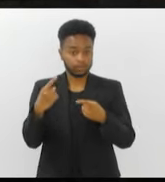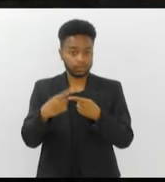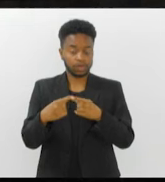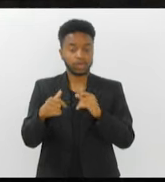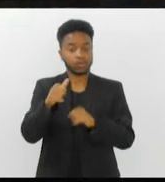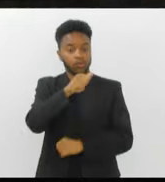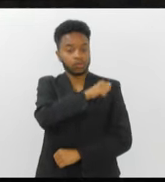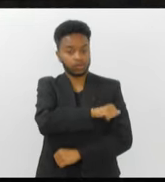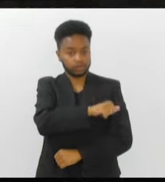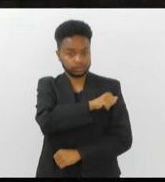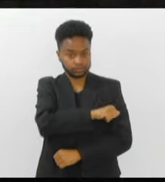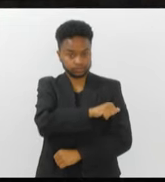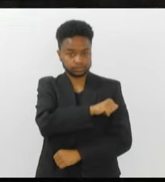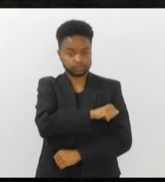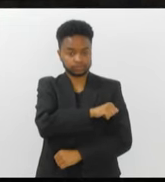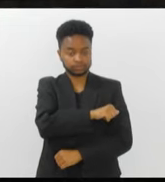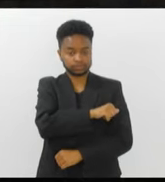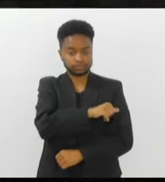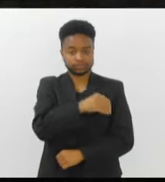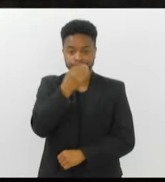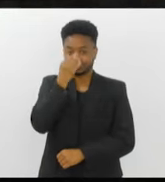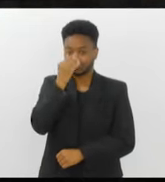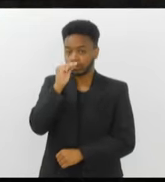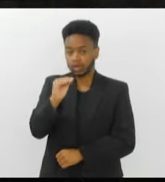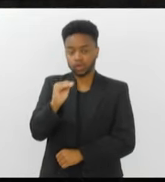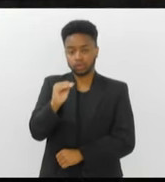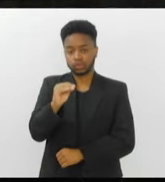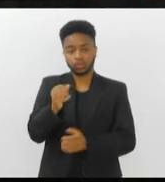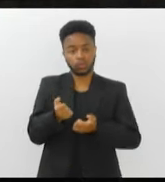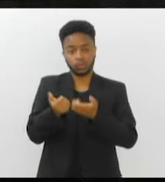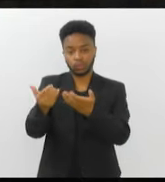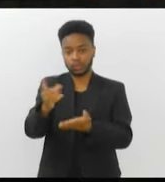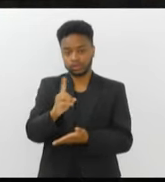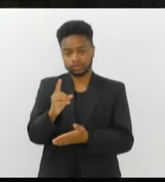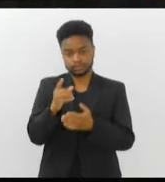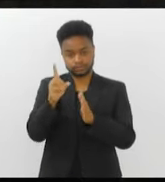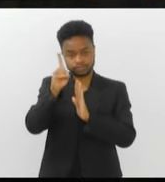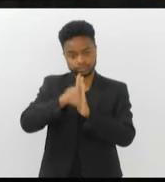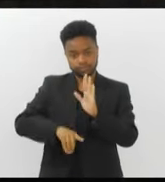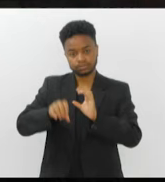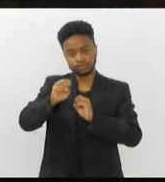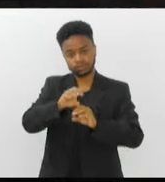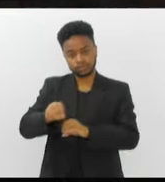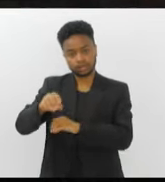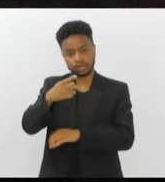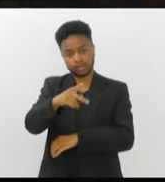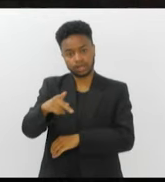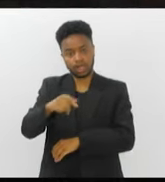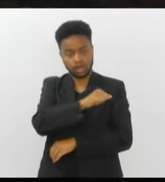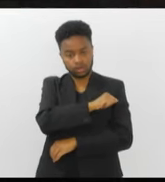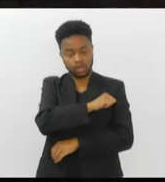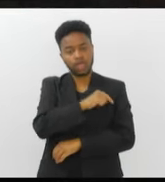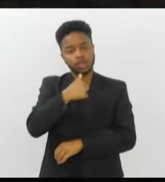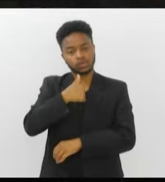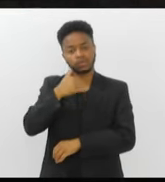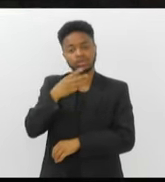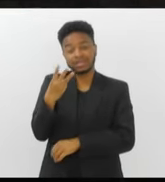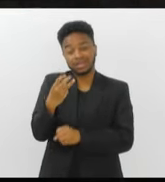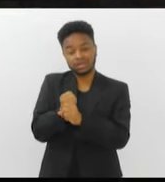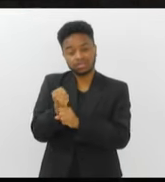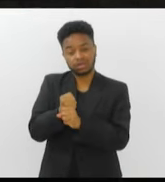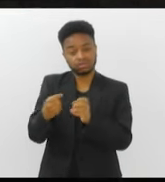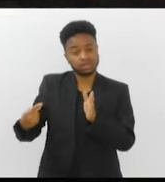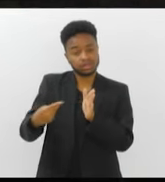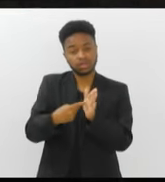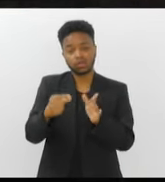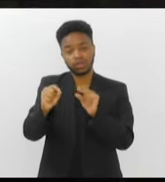está negando o direito à educação para os nossos estudantes. Eu estou denunciando há 3 anos que nós temos